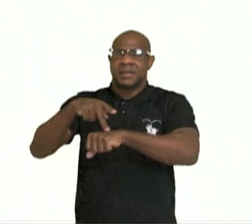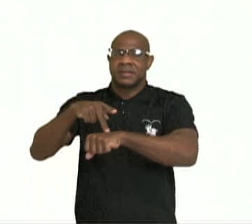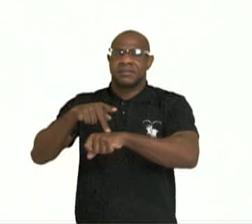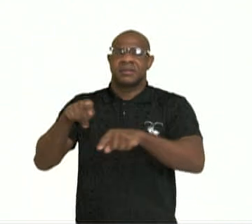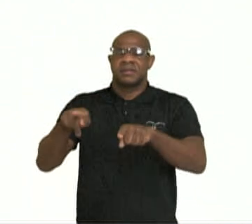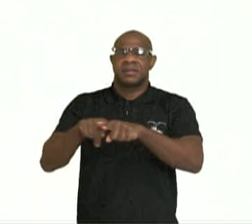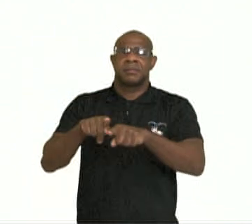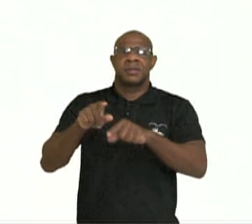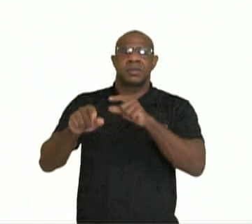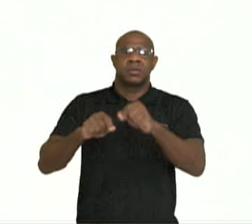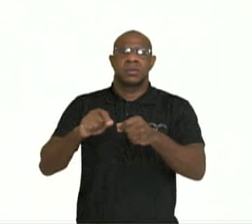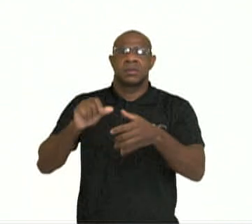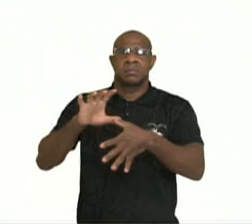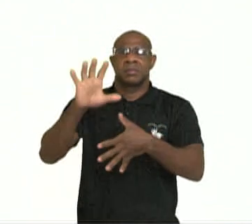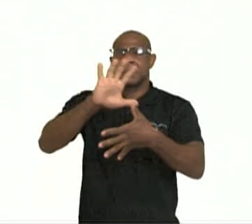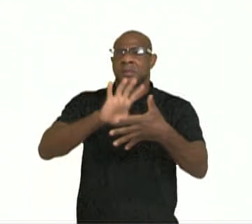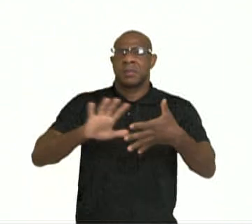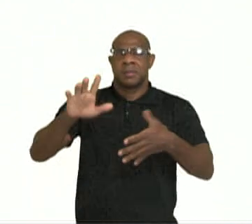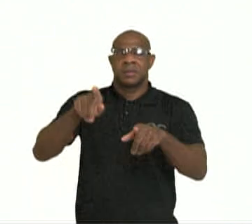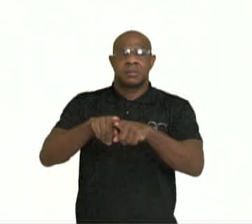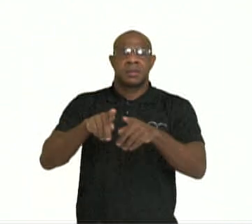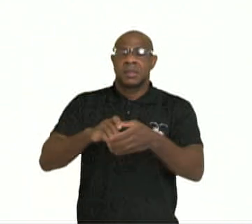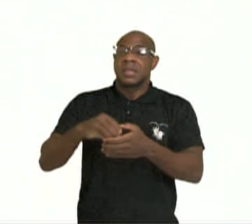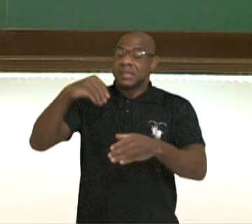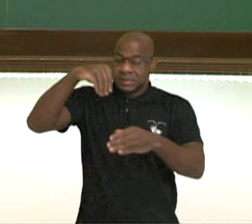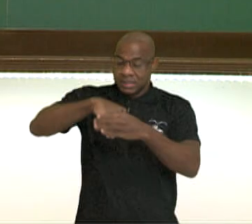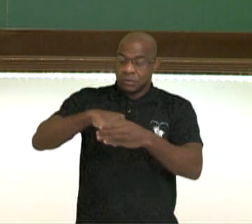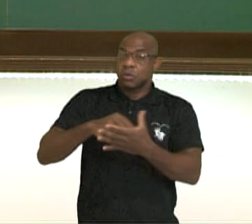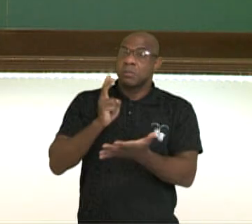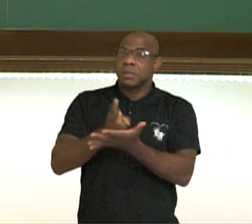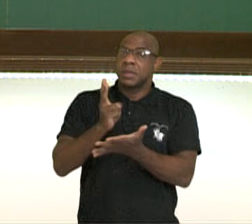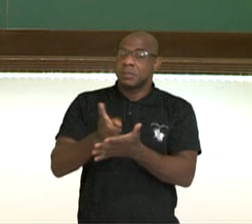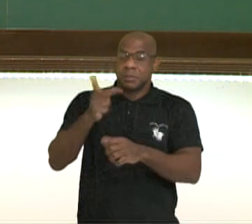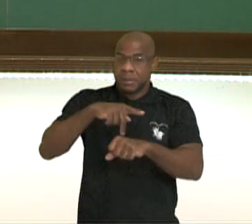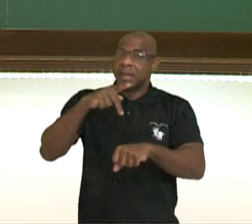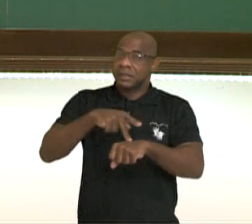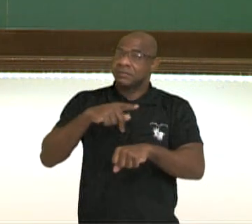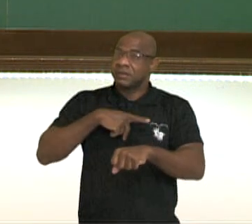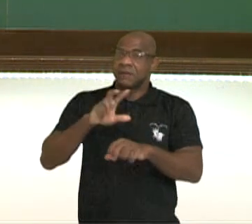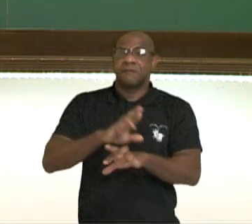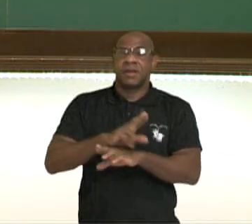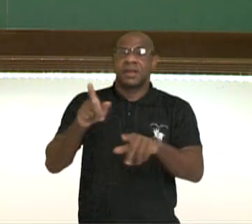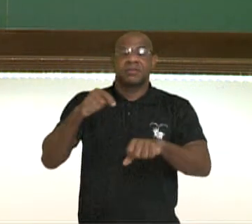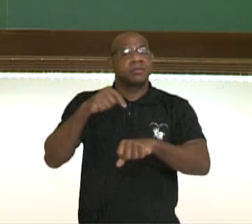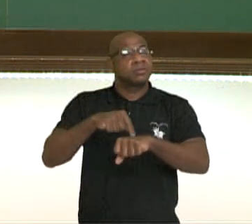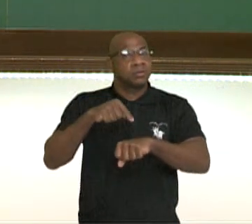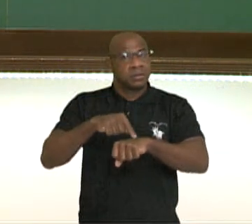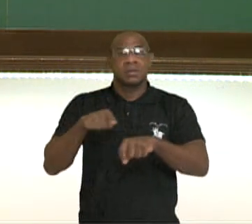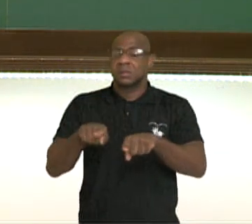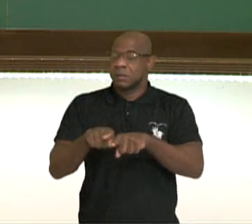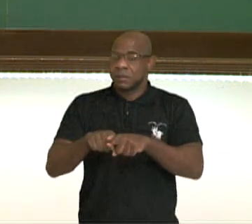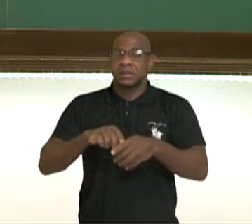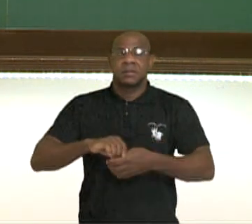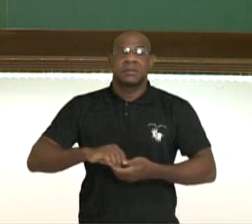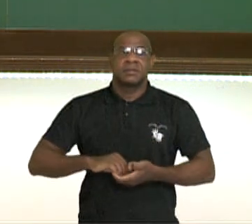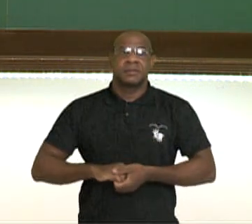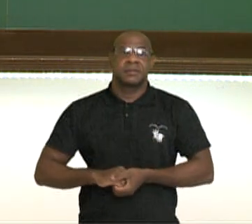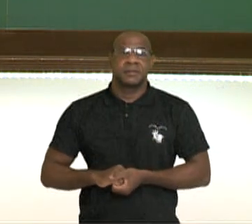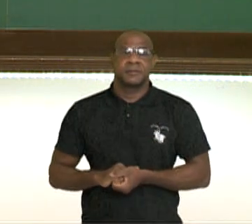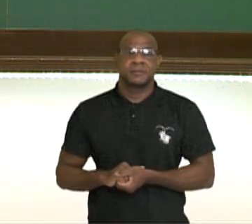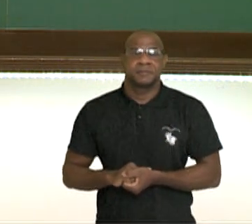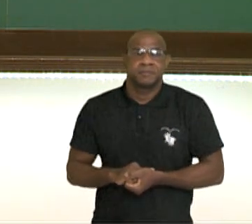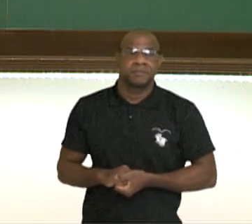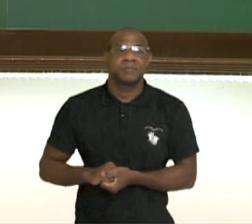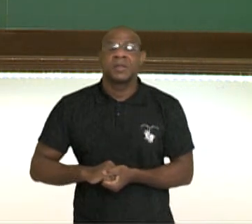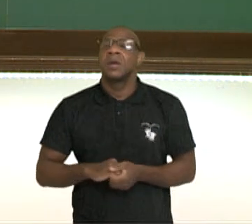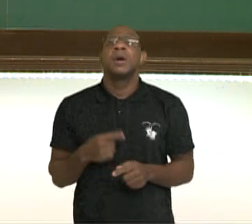incluso dentro de um mesmo país, inclusive dentro de um mesmo país, né? Existe uma diferença de horário ali, ó.